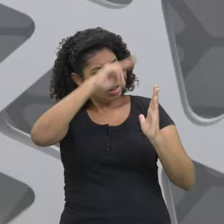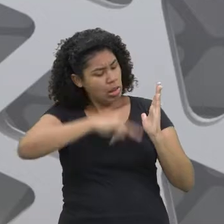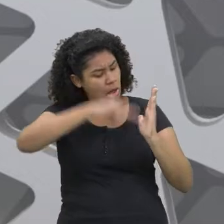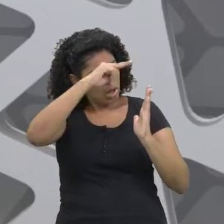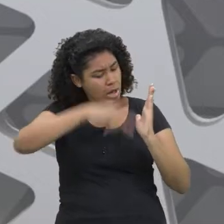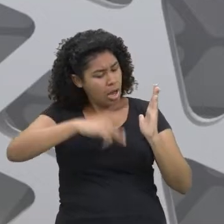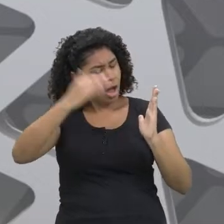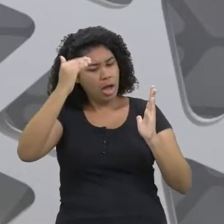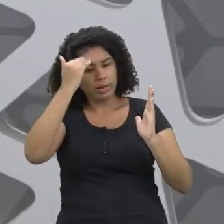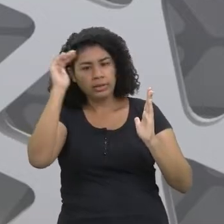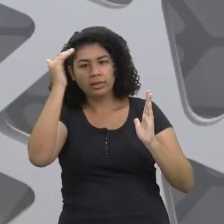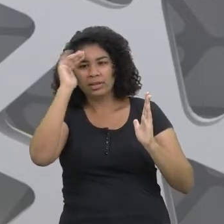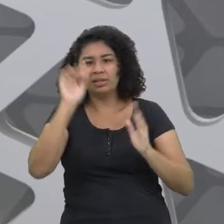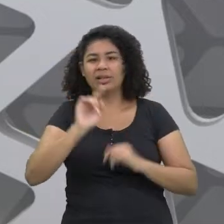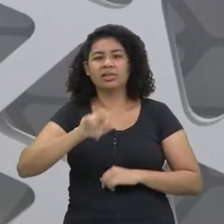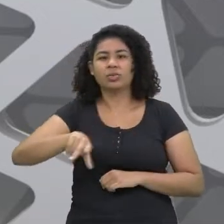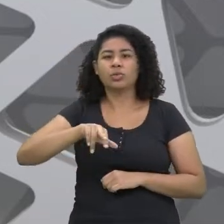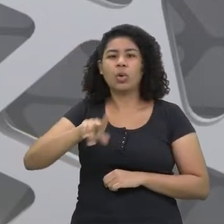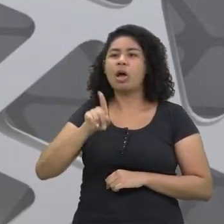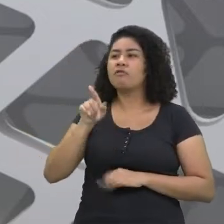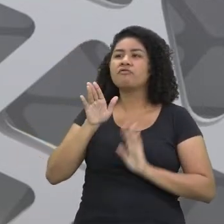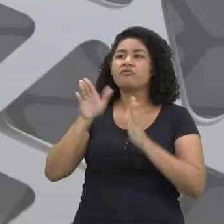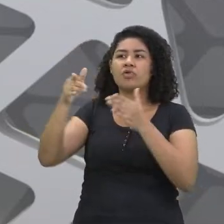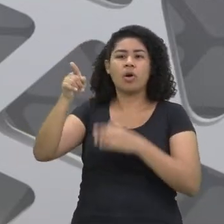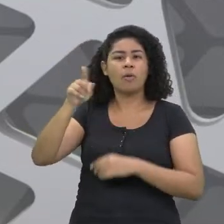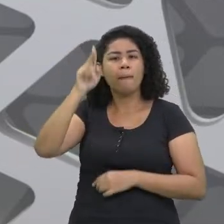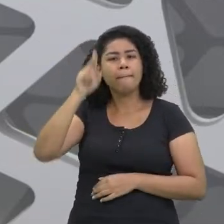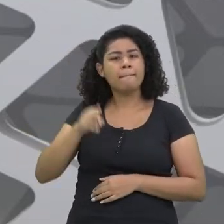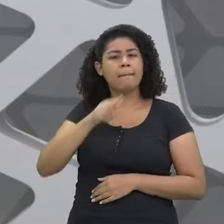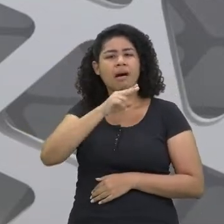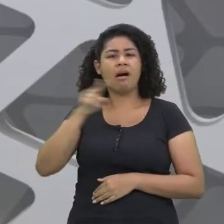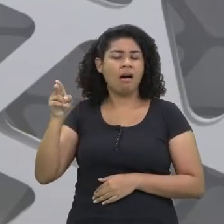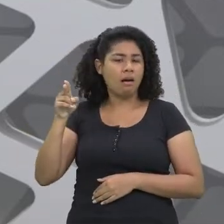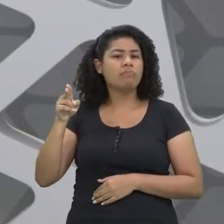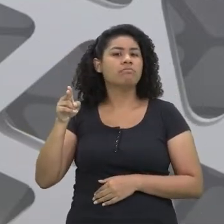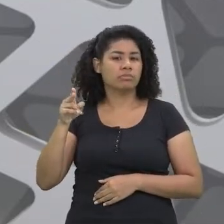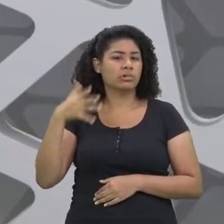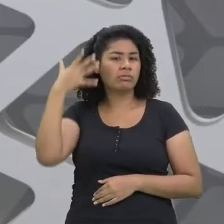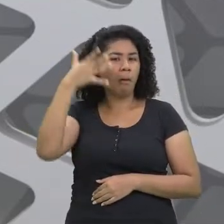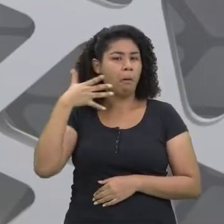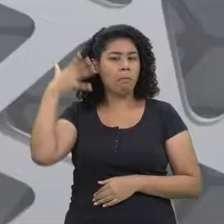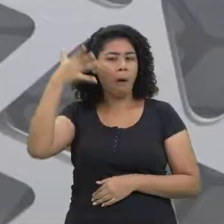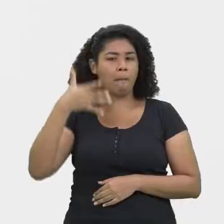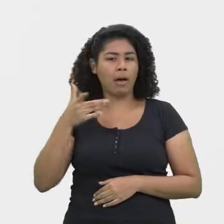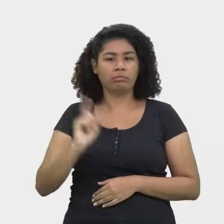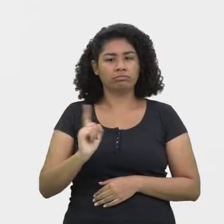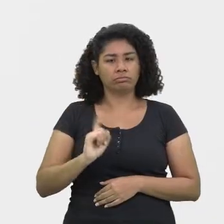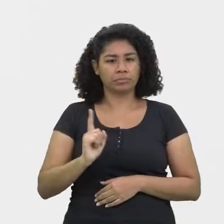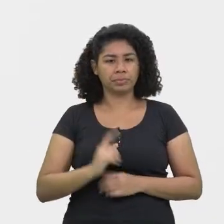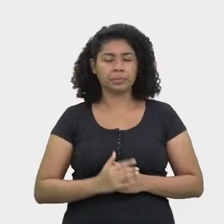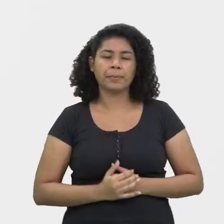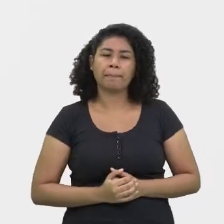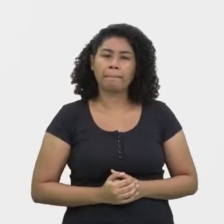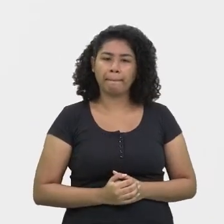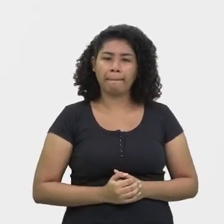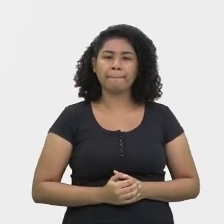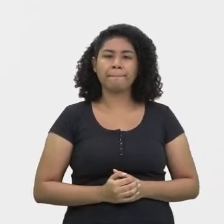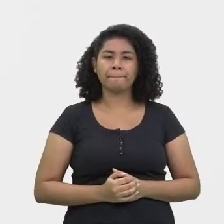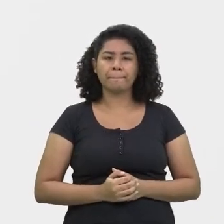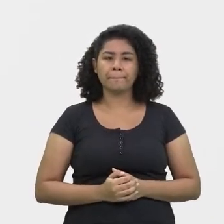daquele celebrante da missa que tivesse ali à frente, né, da liturgia. Continuando, vamos ver o que mais vai